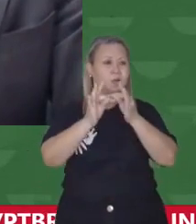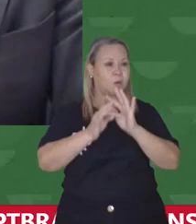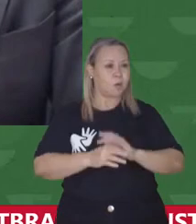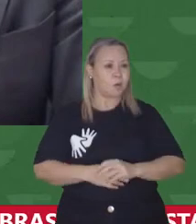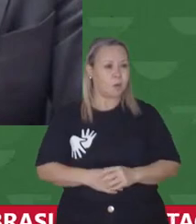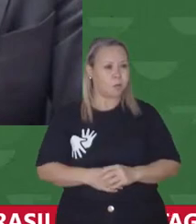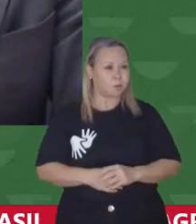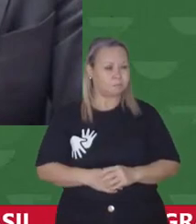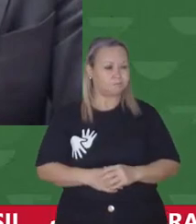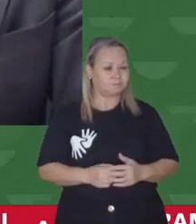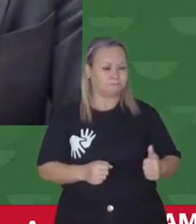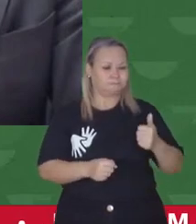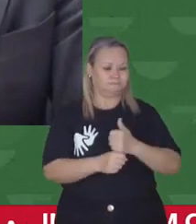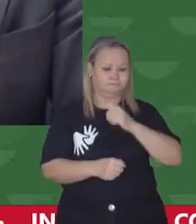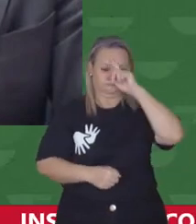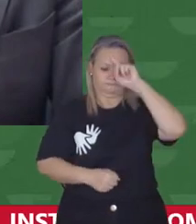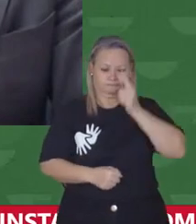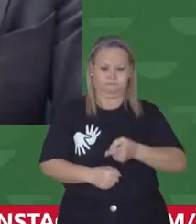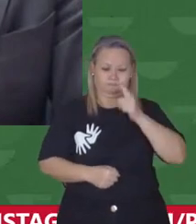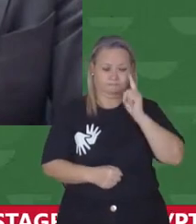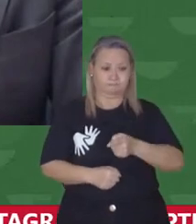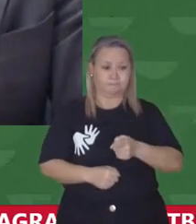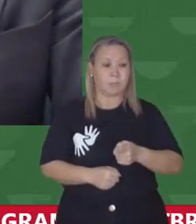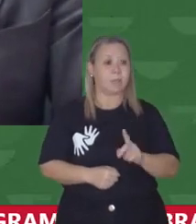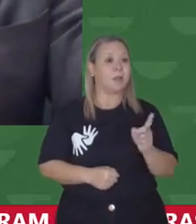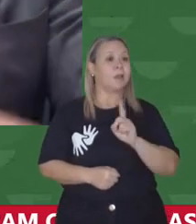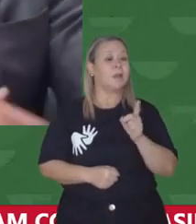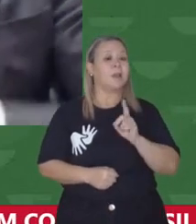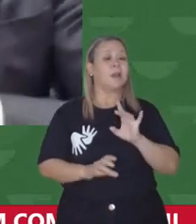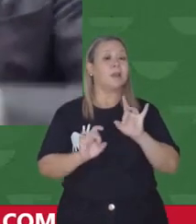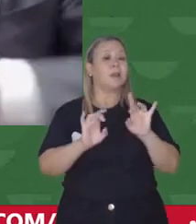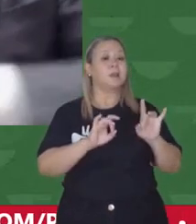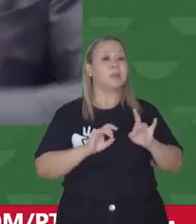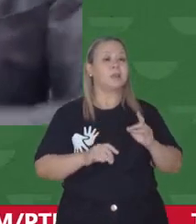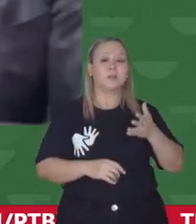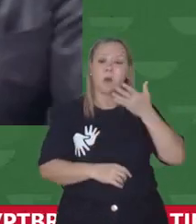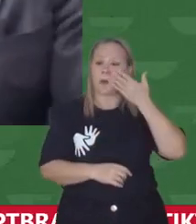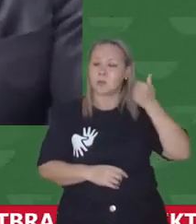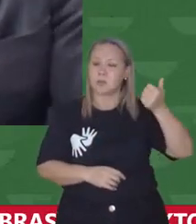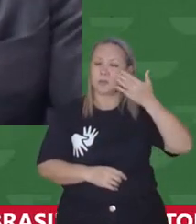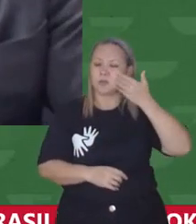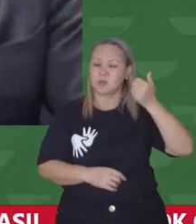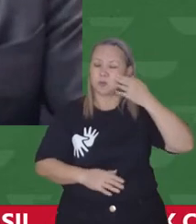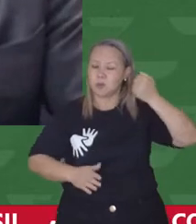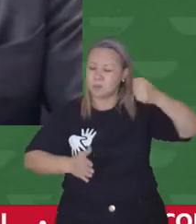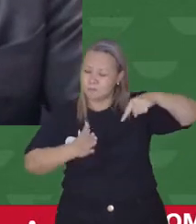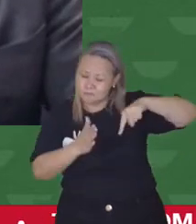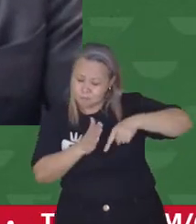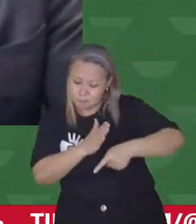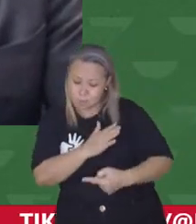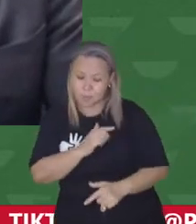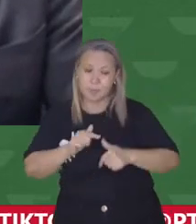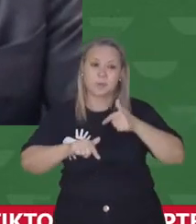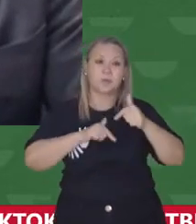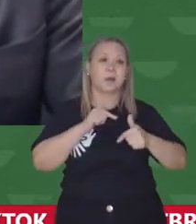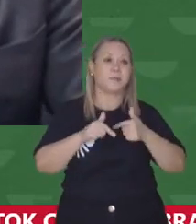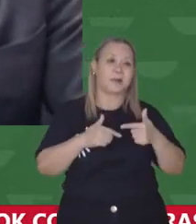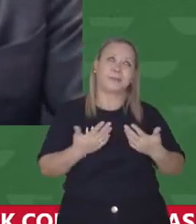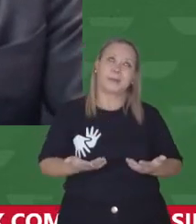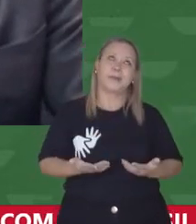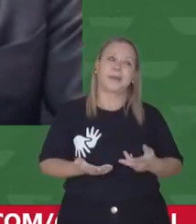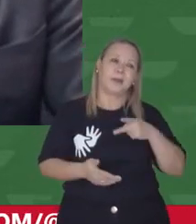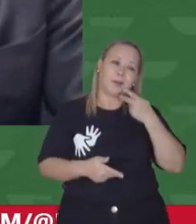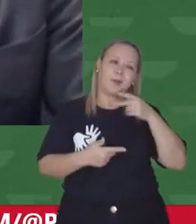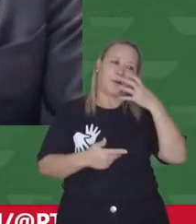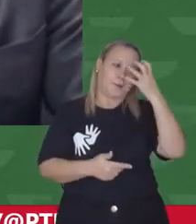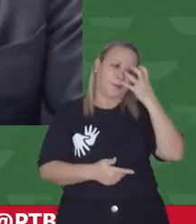que acabam não só explorando profundamente os trabalhadores, porque, vamos ser sinceros, as